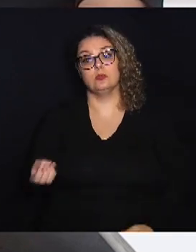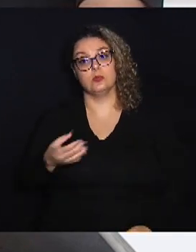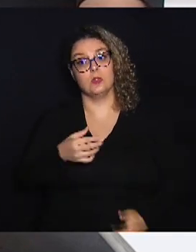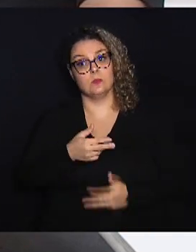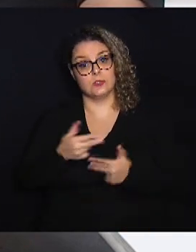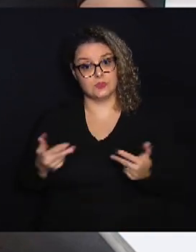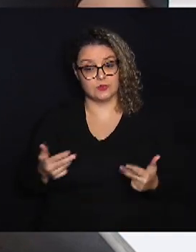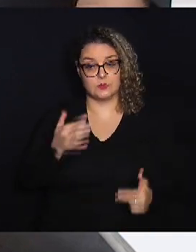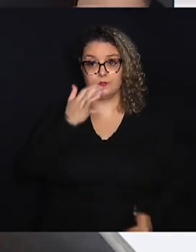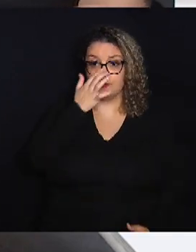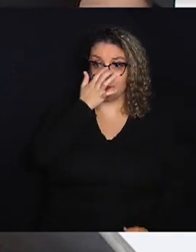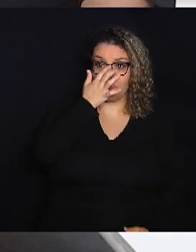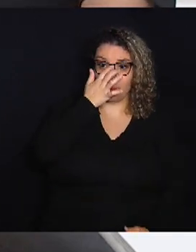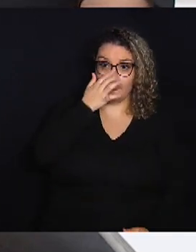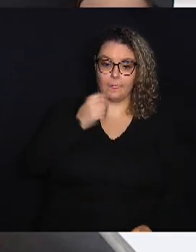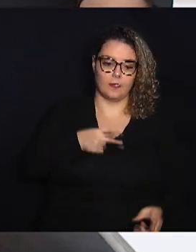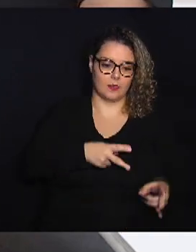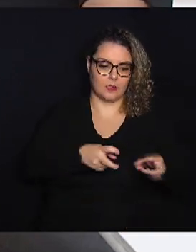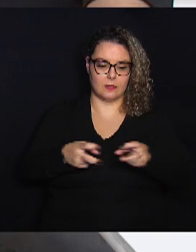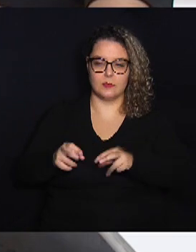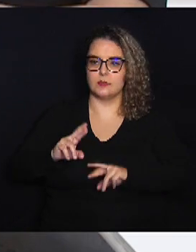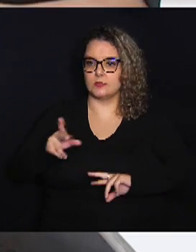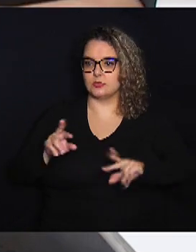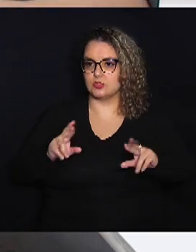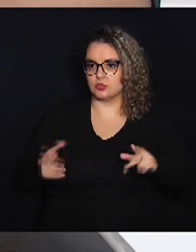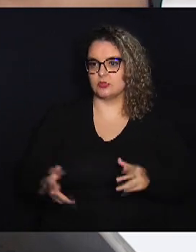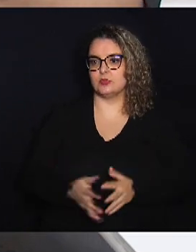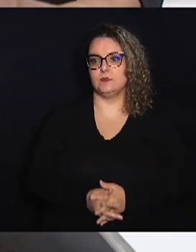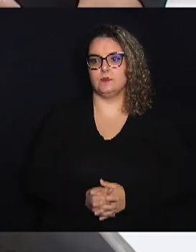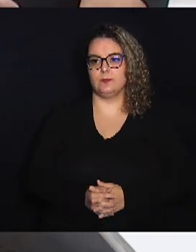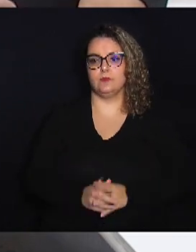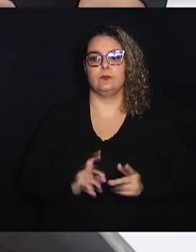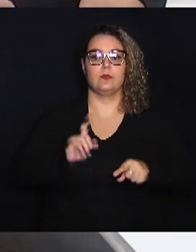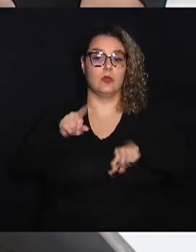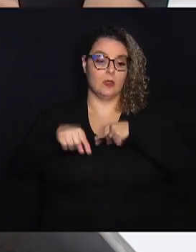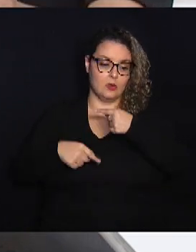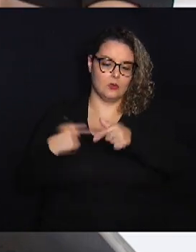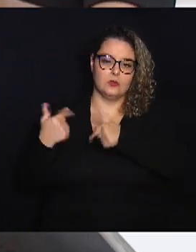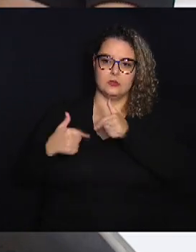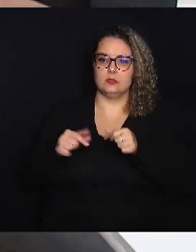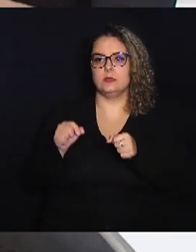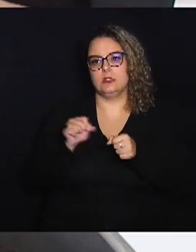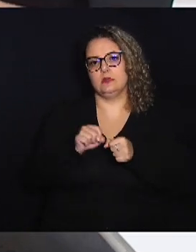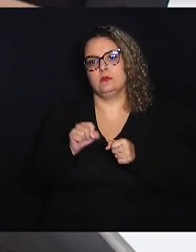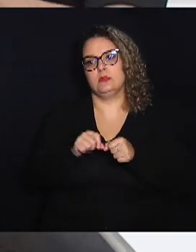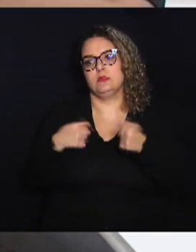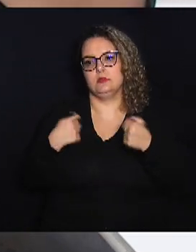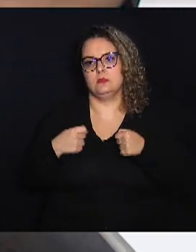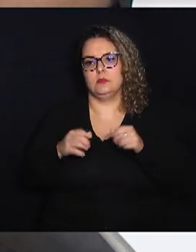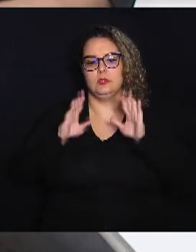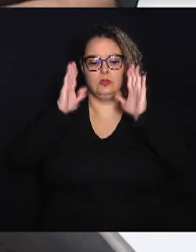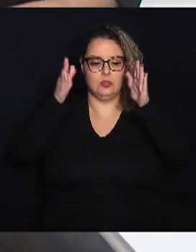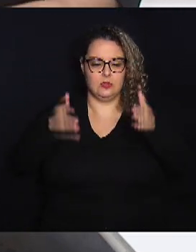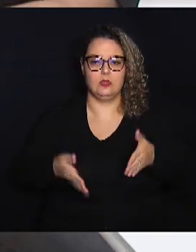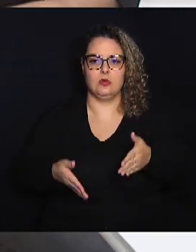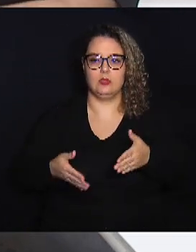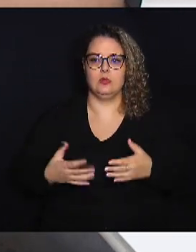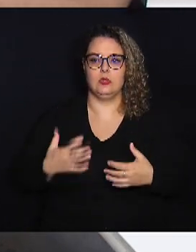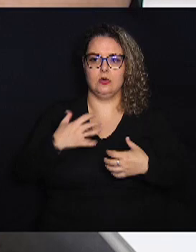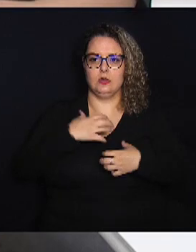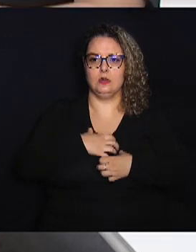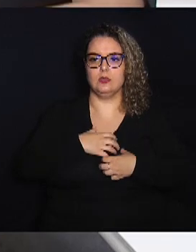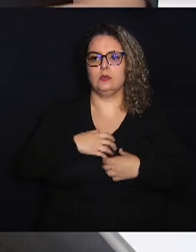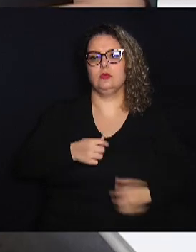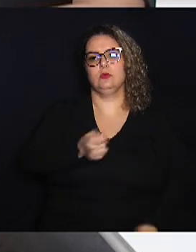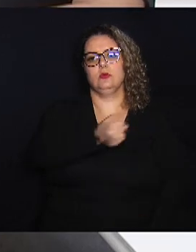questões, percepções diferentes. Então aí já é um outro trabalho que a gente precisa fazer, mais voltado para o lado emocional do